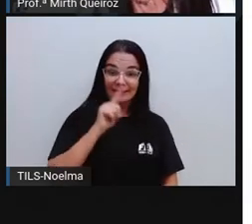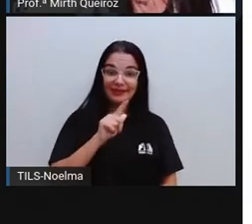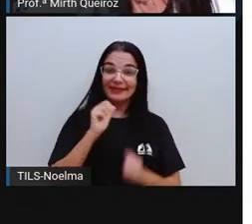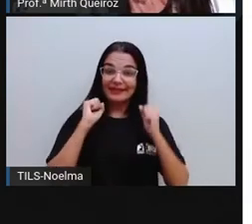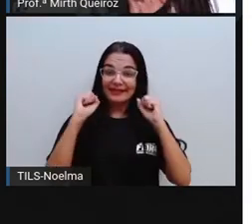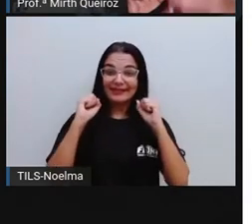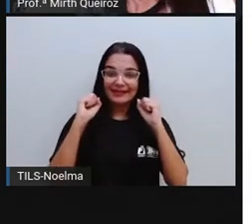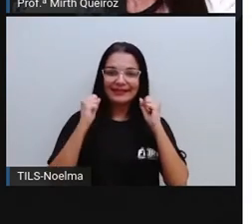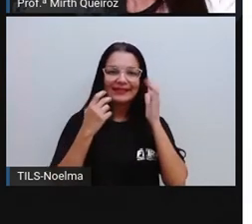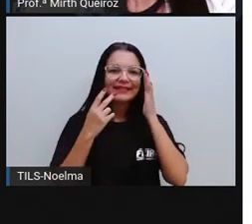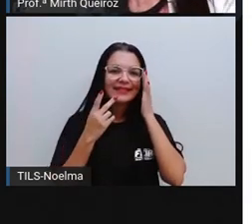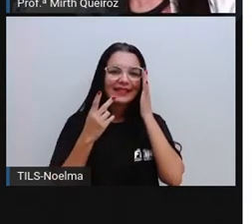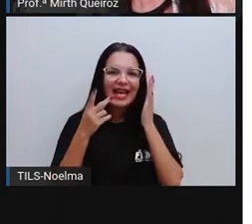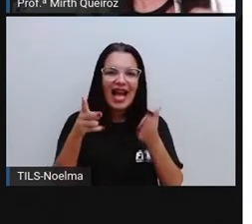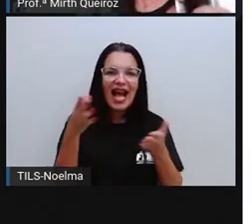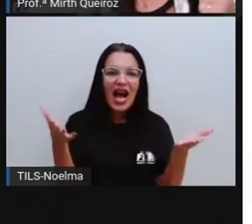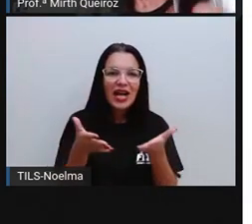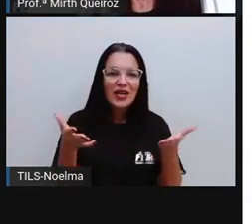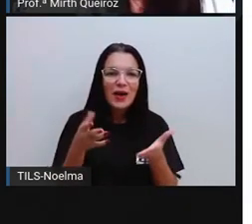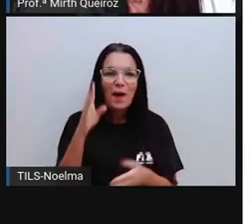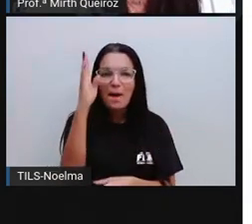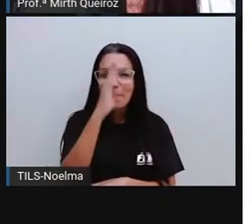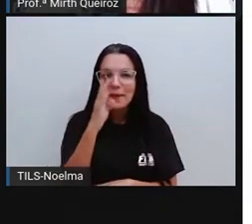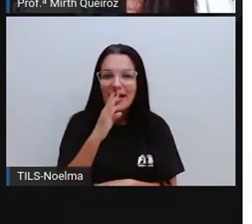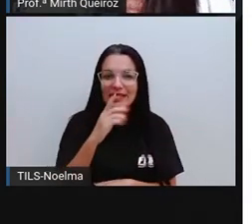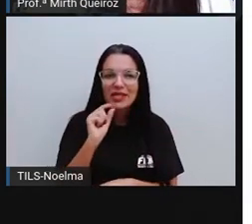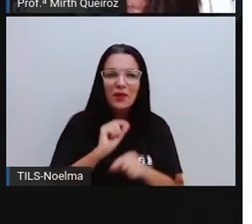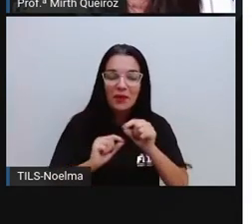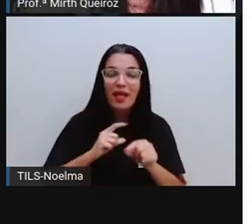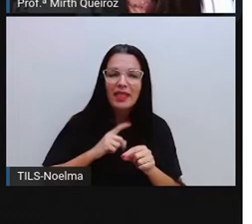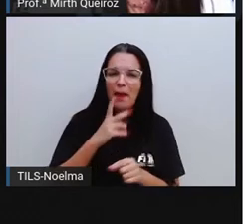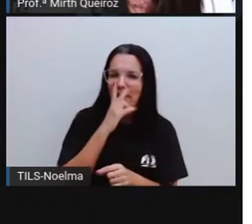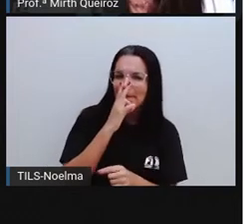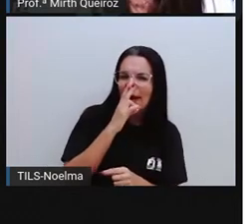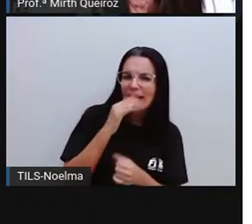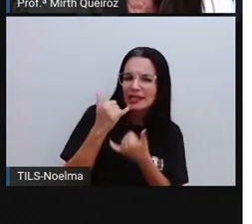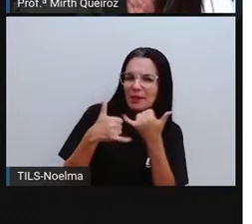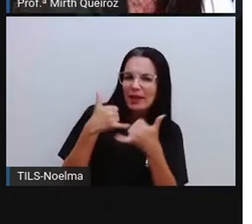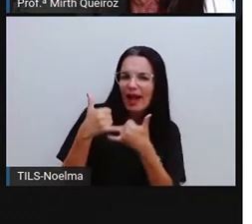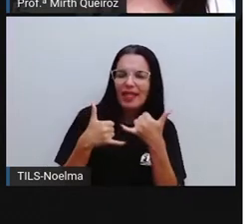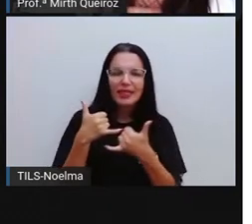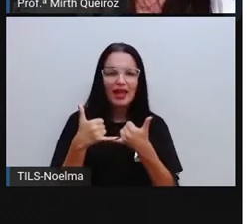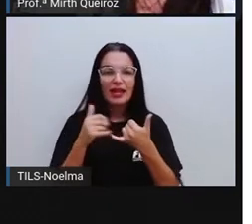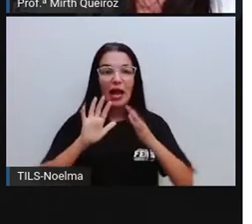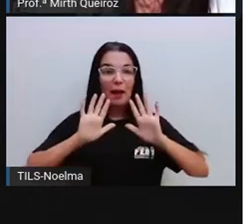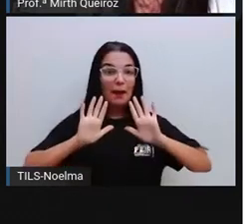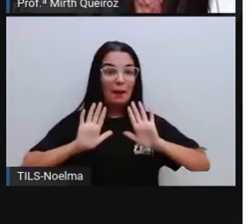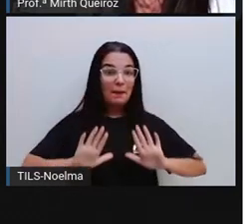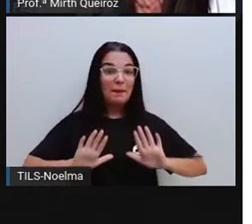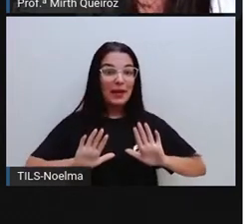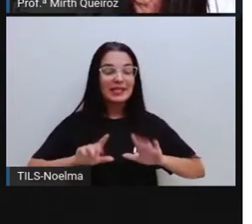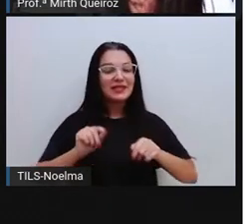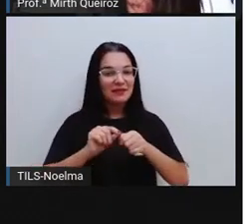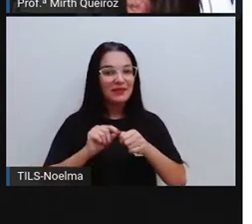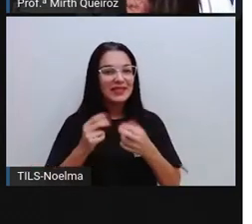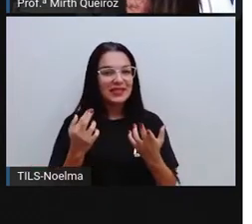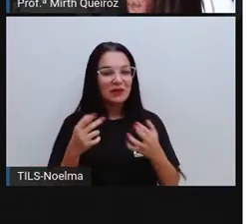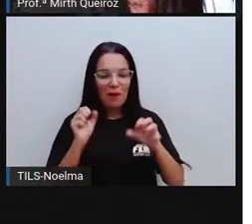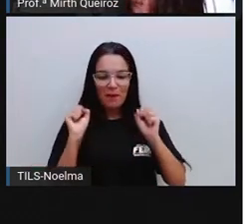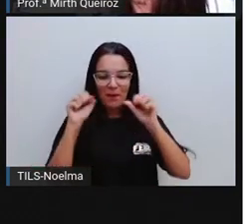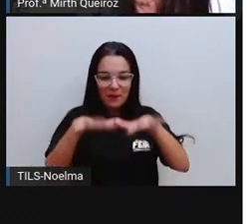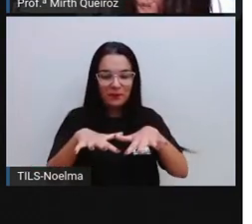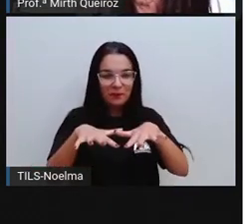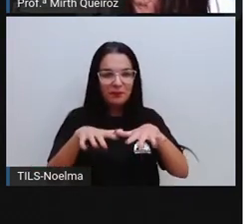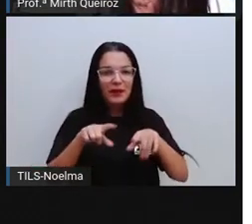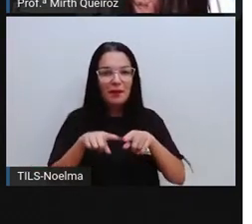vencer. E no Brasil, a gente faz um joguinho parecido com esse, né? Embora a gente faça esse aí também, dos dedinhos,